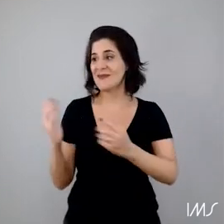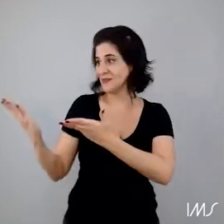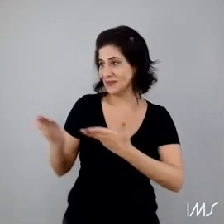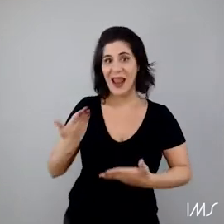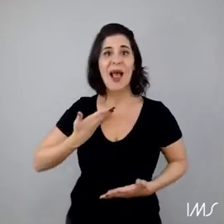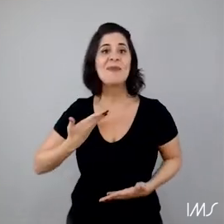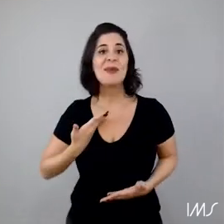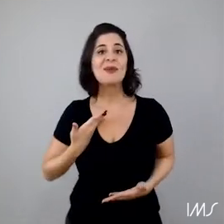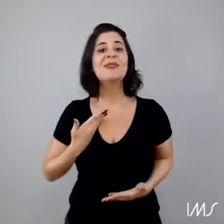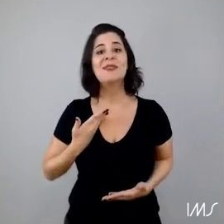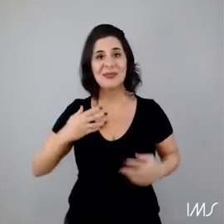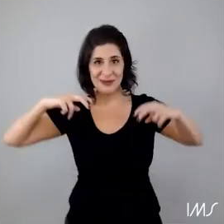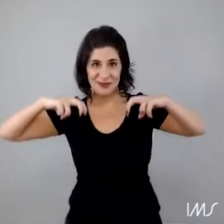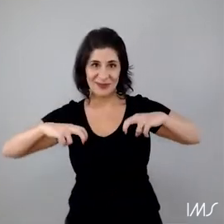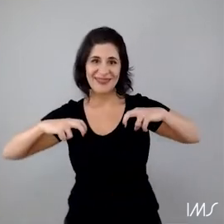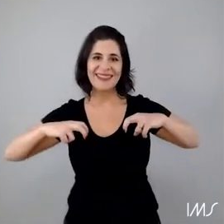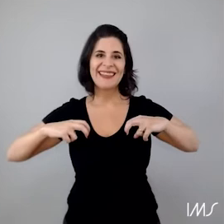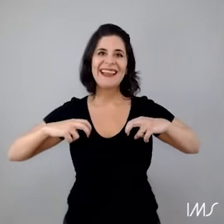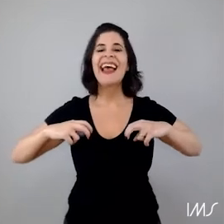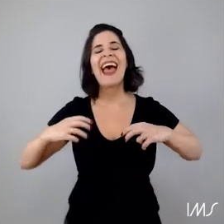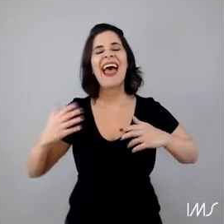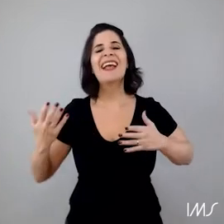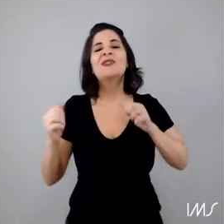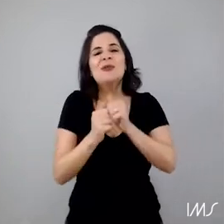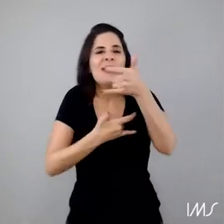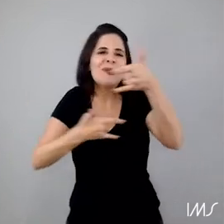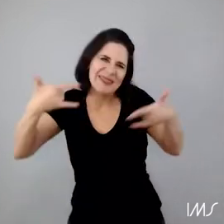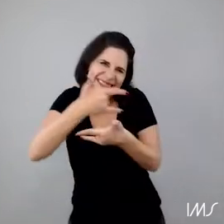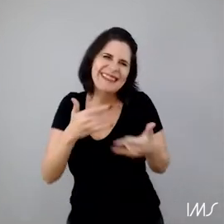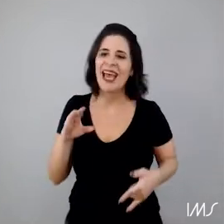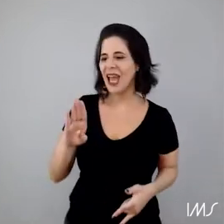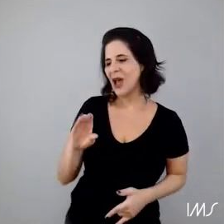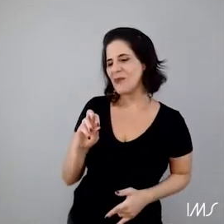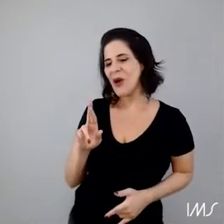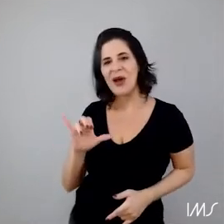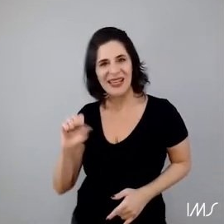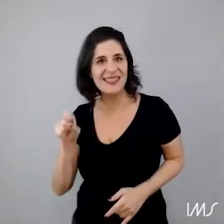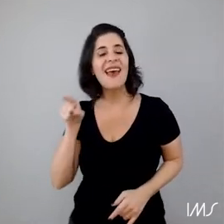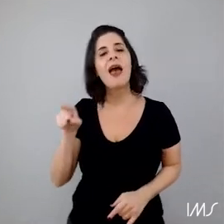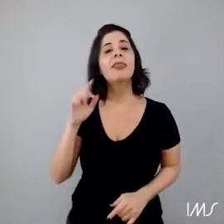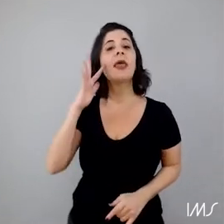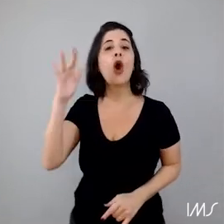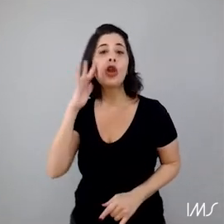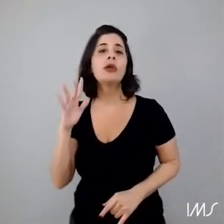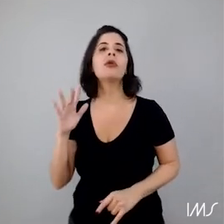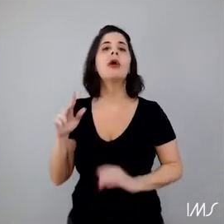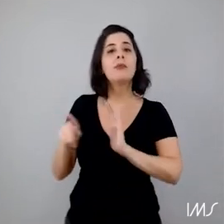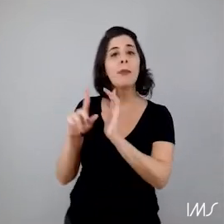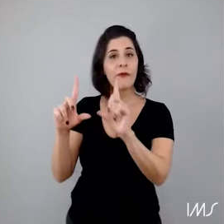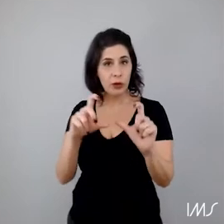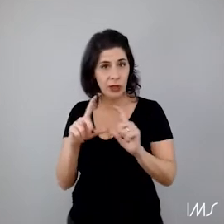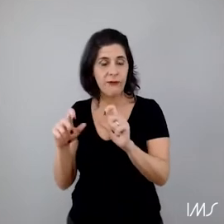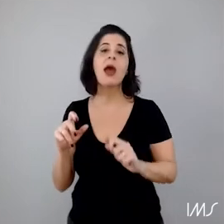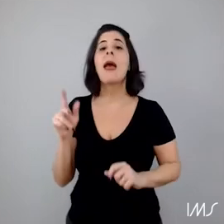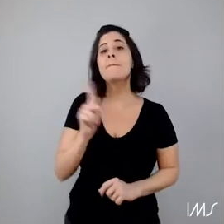ilustres companheiros de mesa. Boris Kossoy é fotógrafo, teórico, historiador da fotografia, é